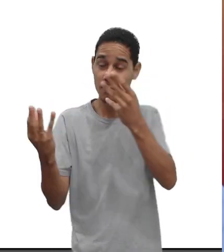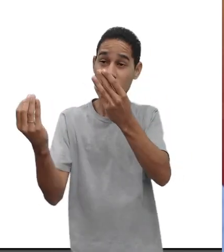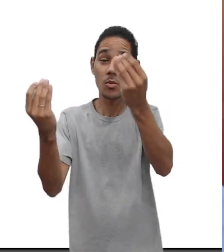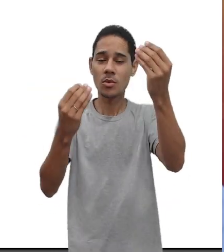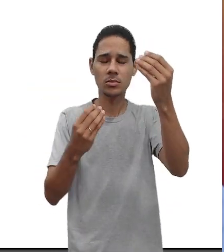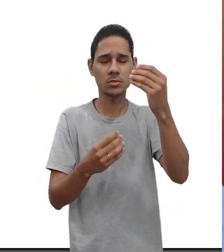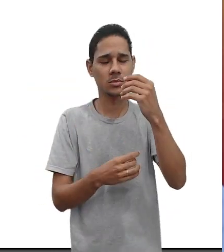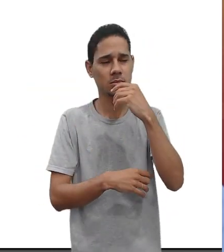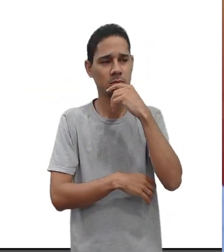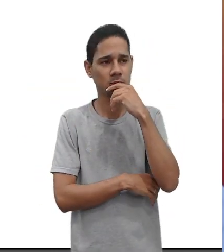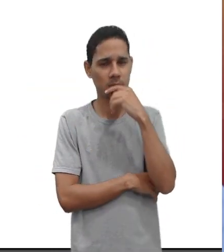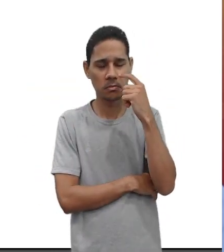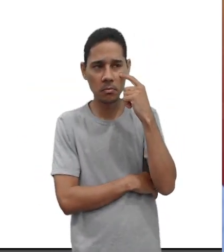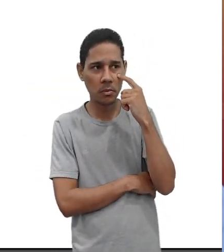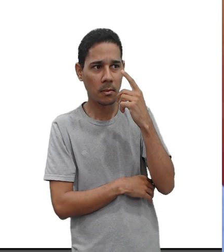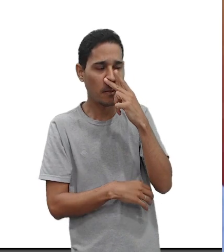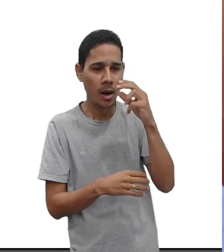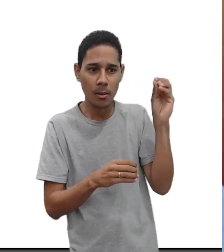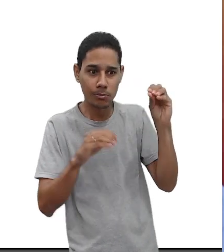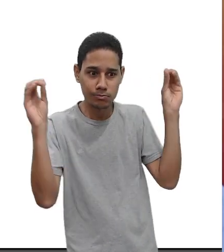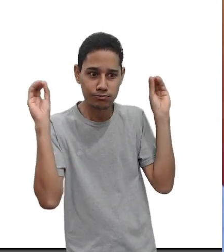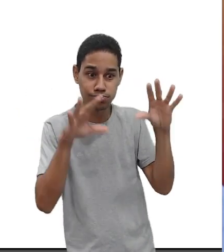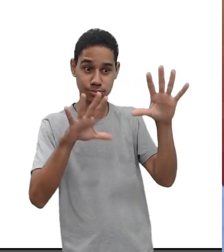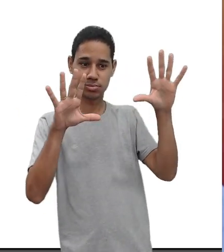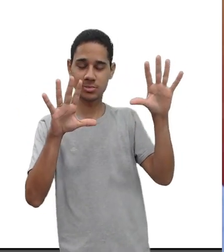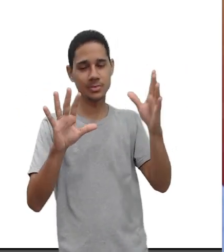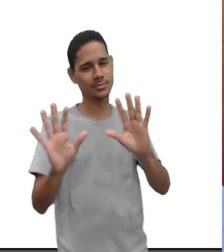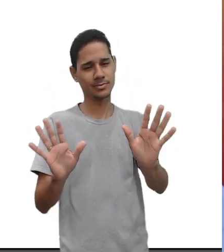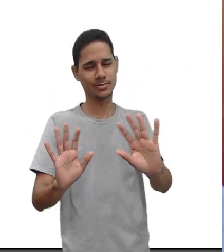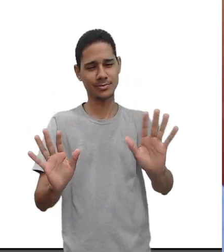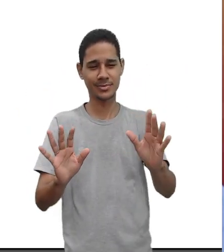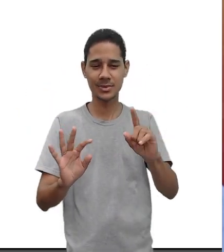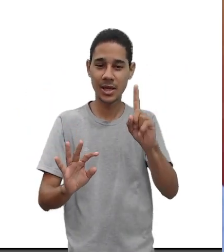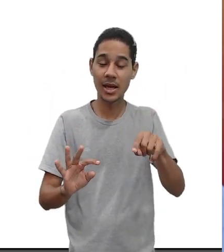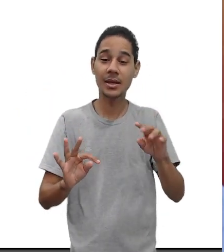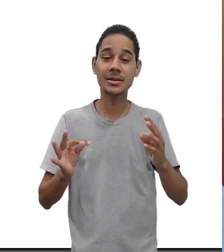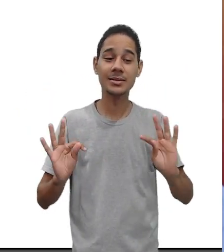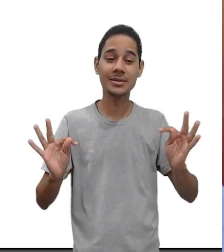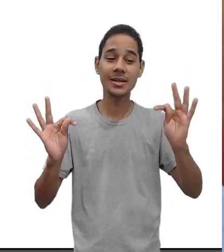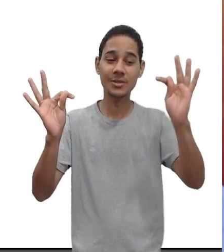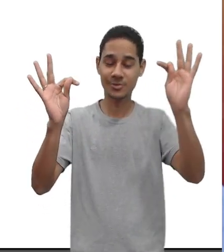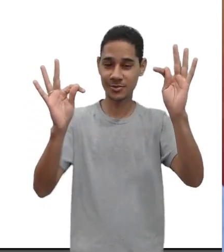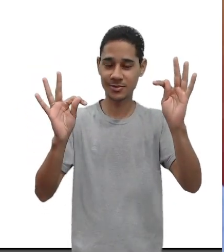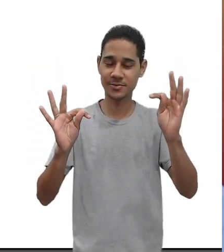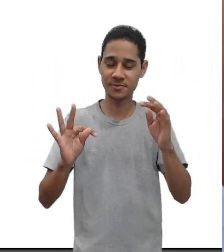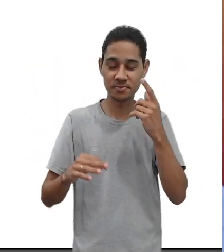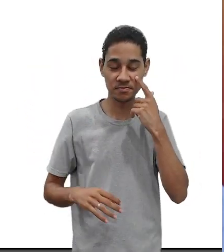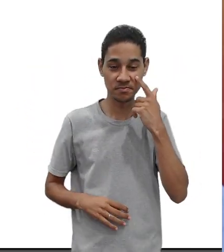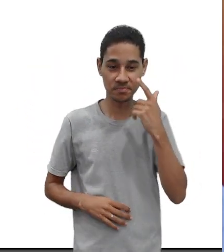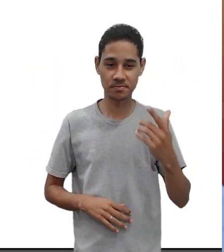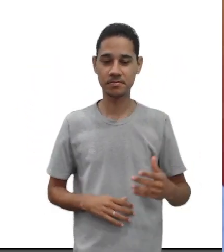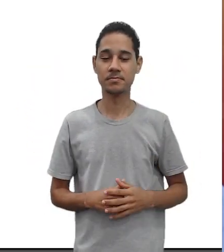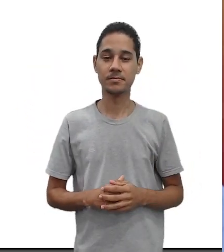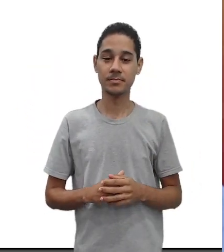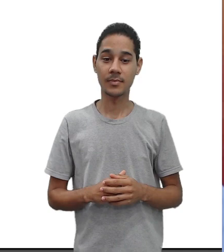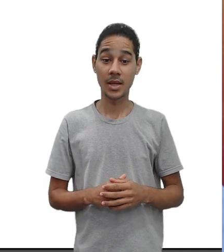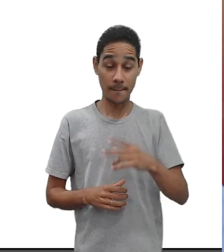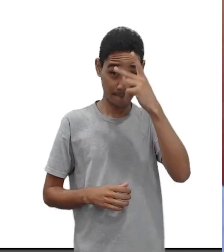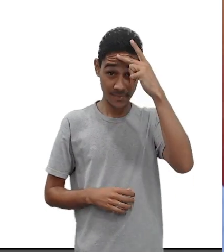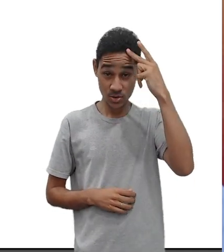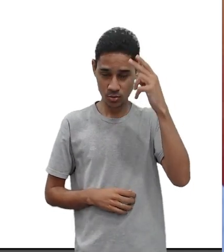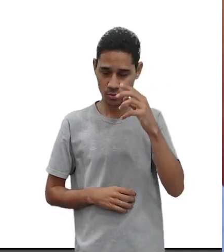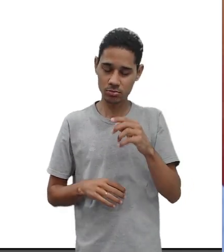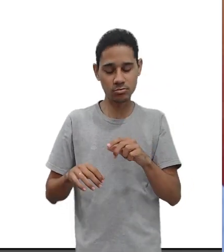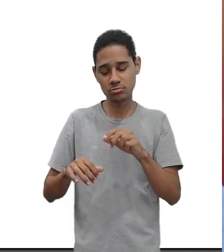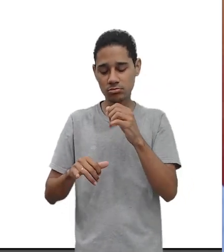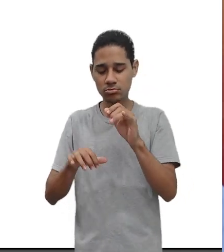fato é uma magia, né? Mas não, é tecnologia. Então, acontece o seguinte: a gente tem um usuário acessando um